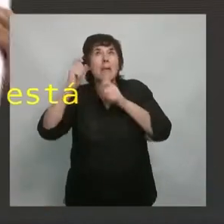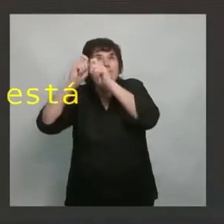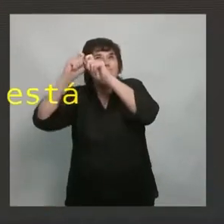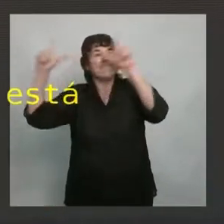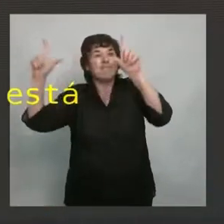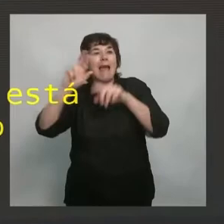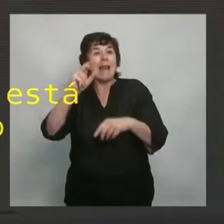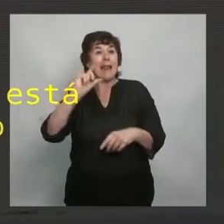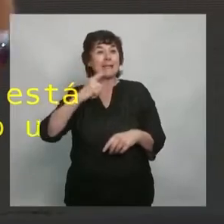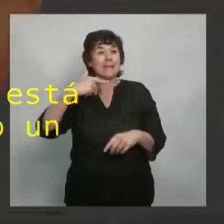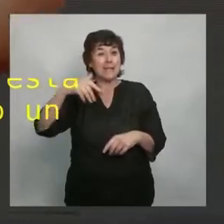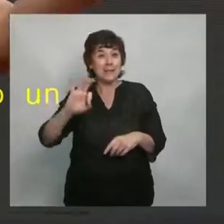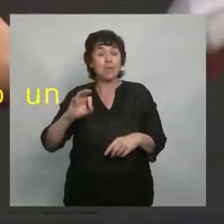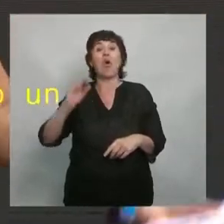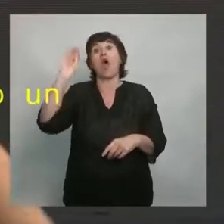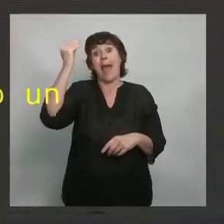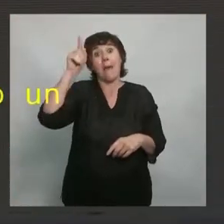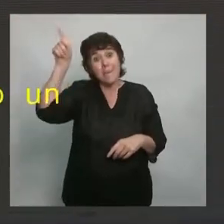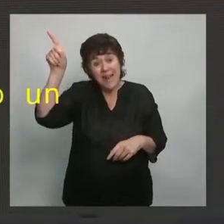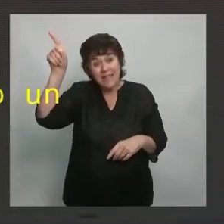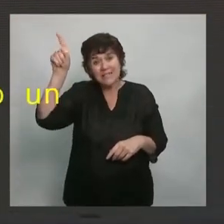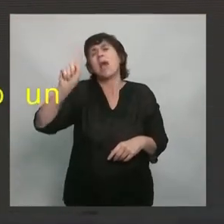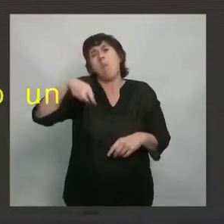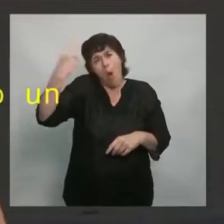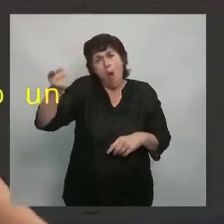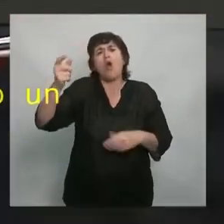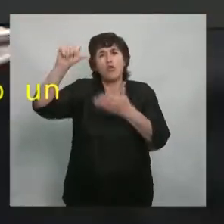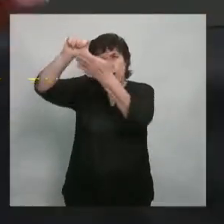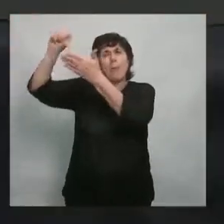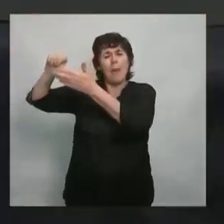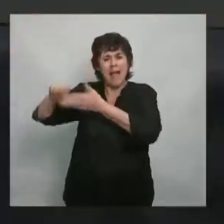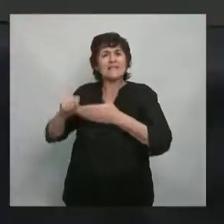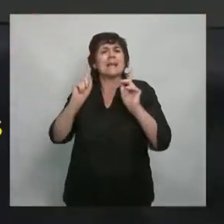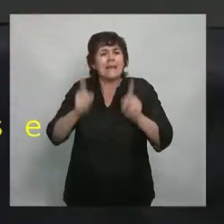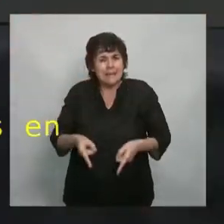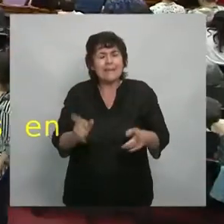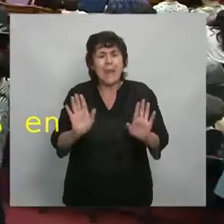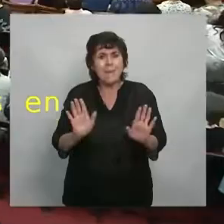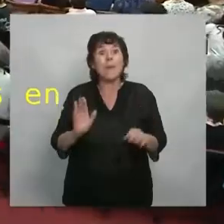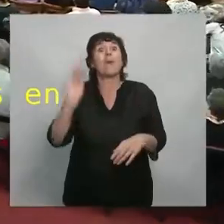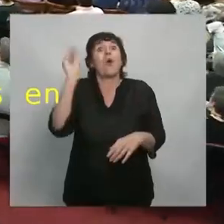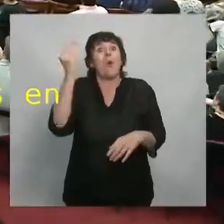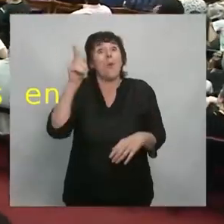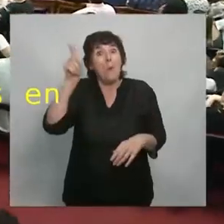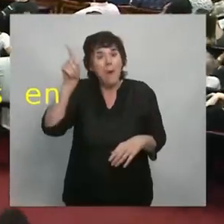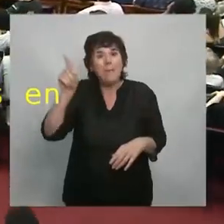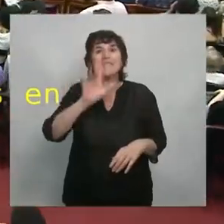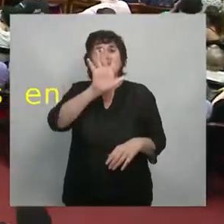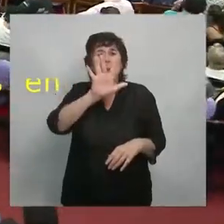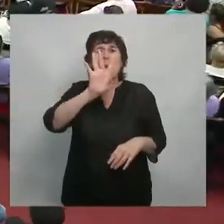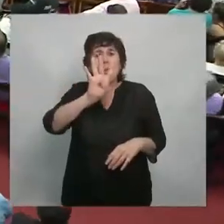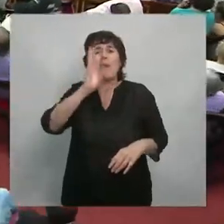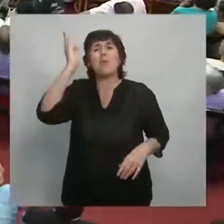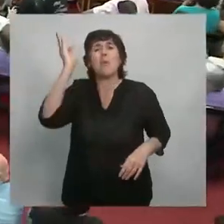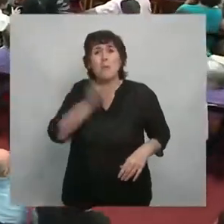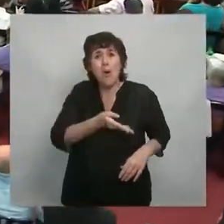no país que eu vivo, mas também em outros lugares do mundo, e no Brasil, com 54% da população negra,